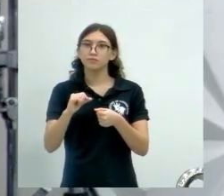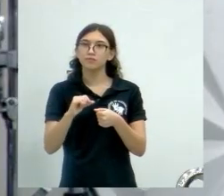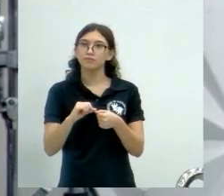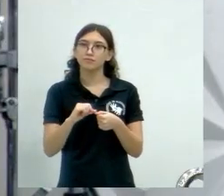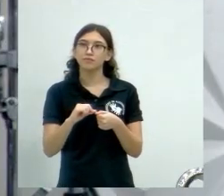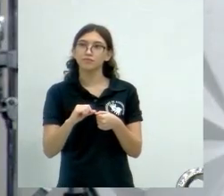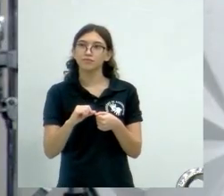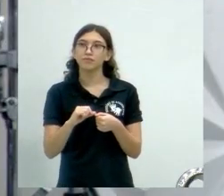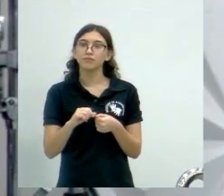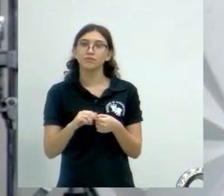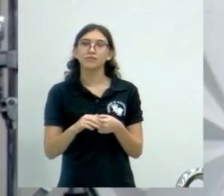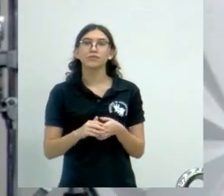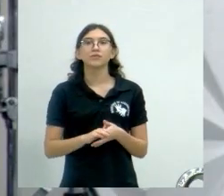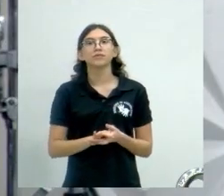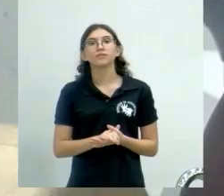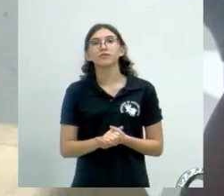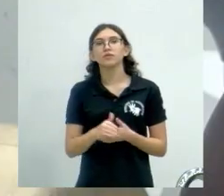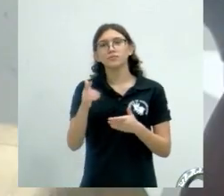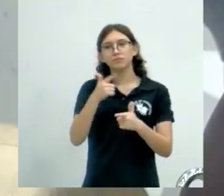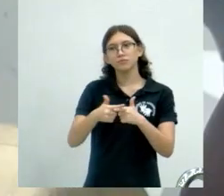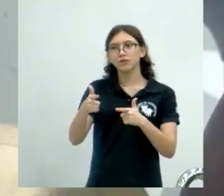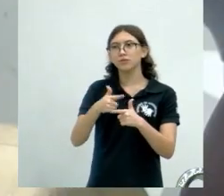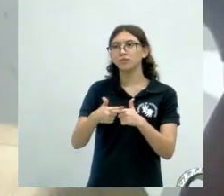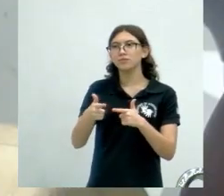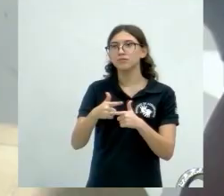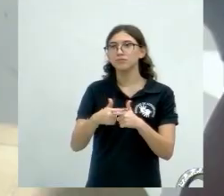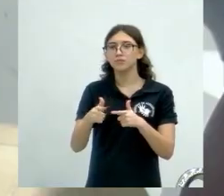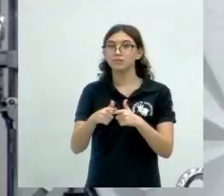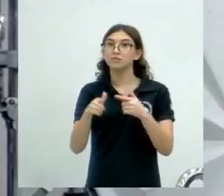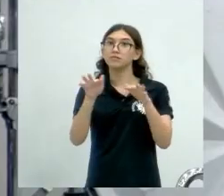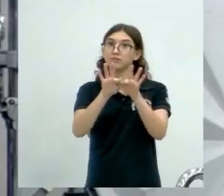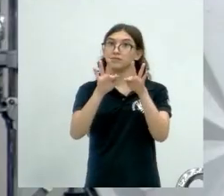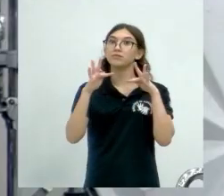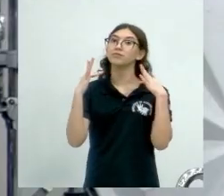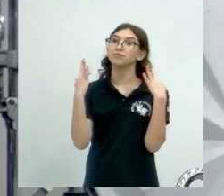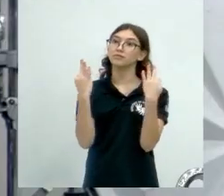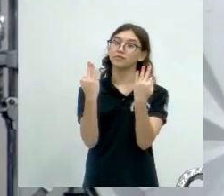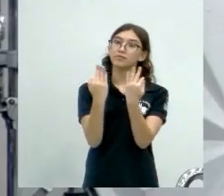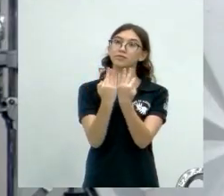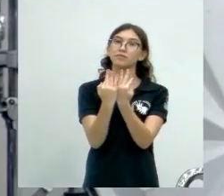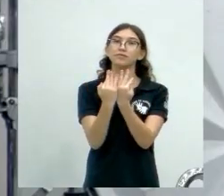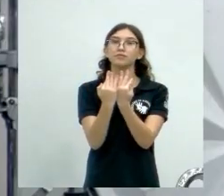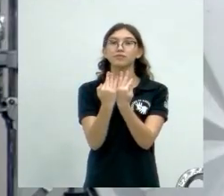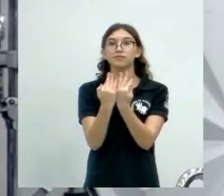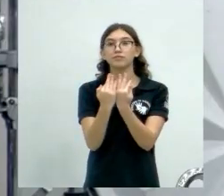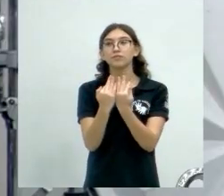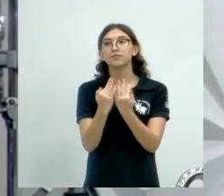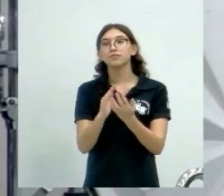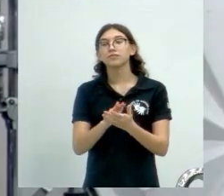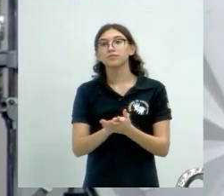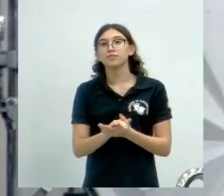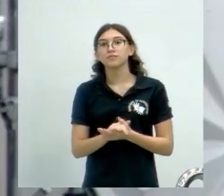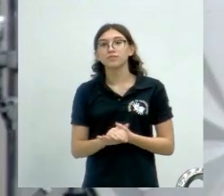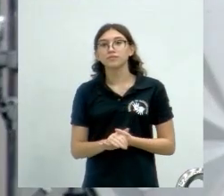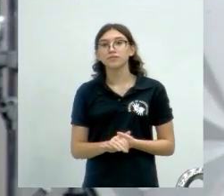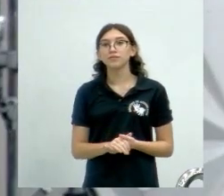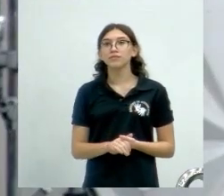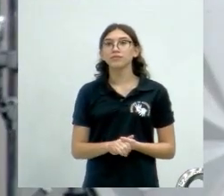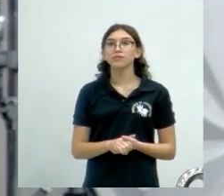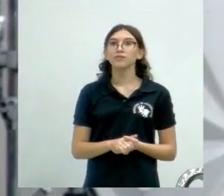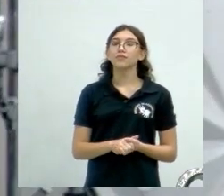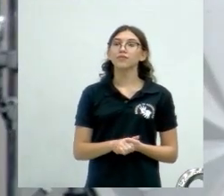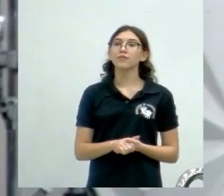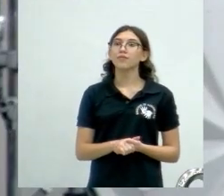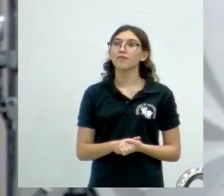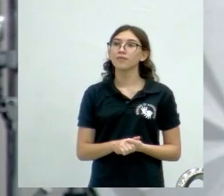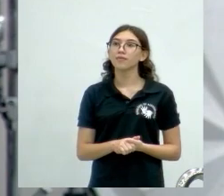aquele conflito de gerações que acontece na nossa família, contornar aquela dificuldade junto aos nossos filhos. Isso é o